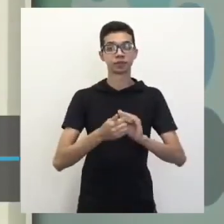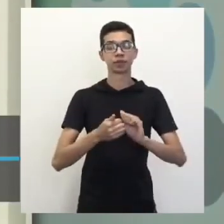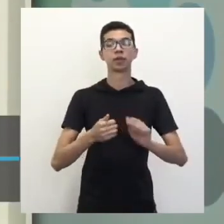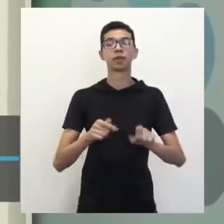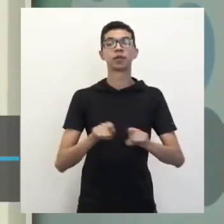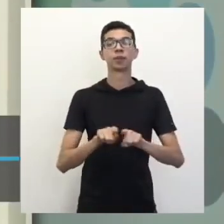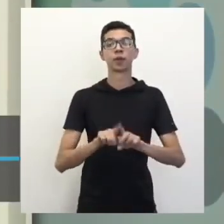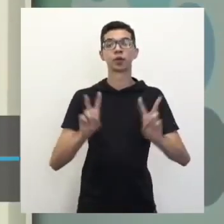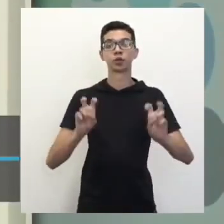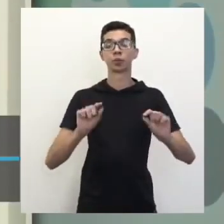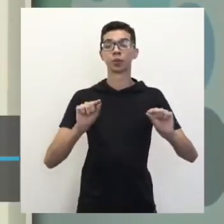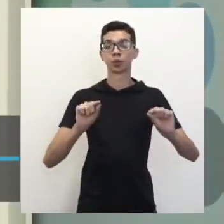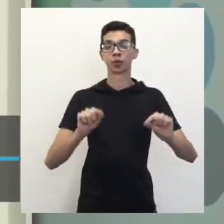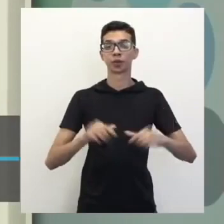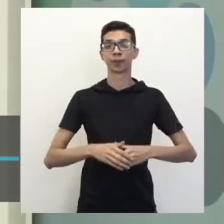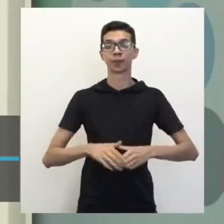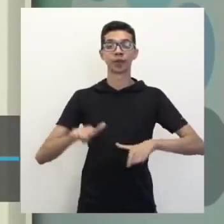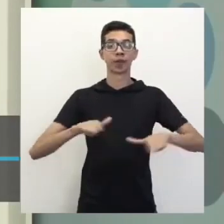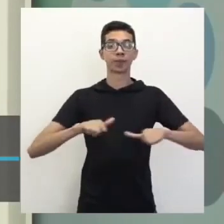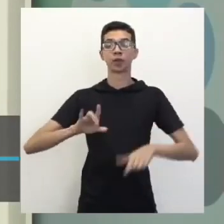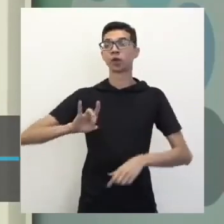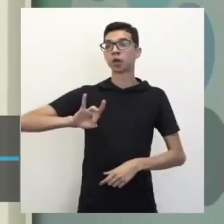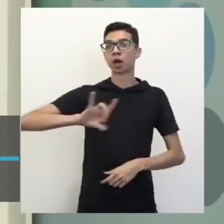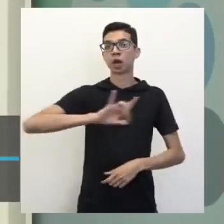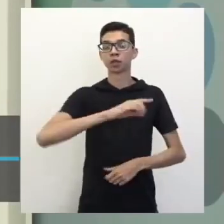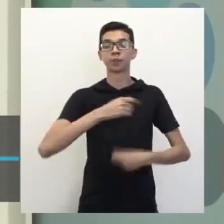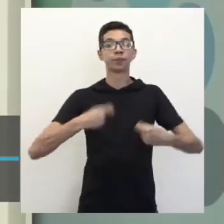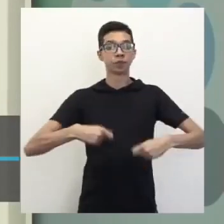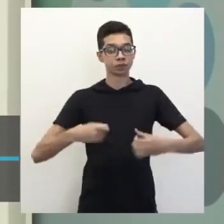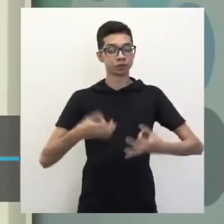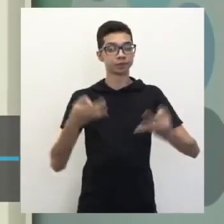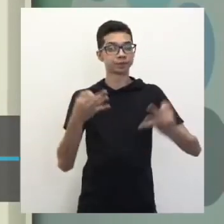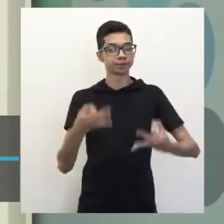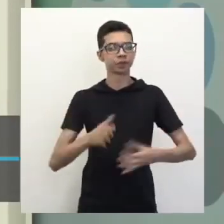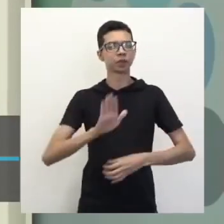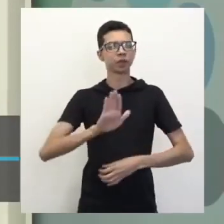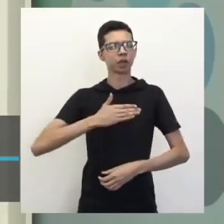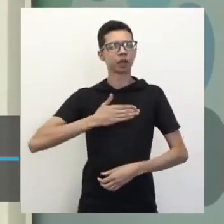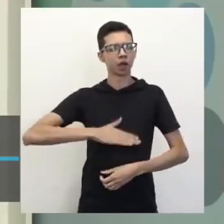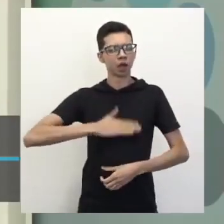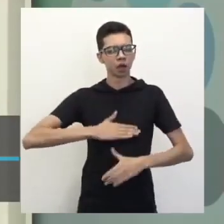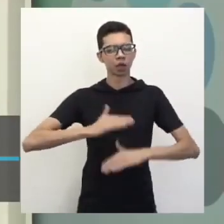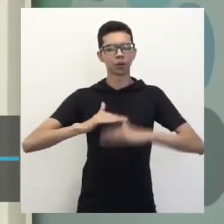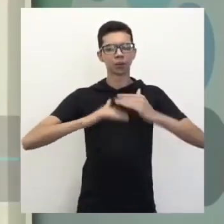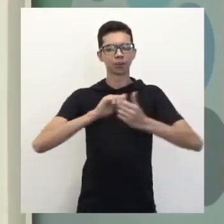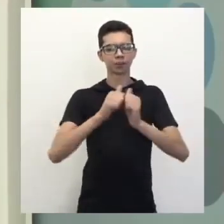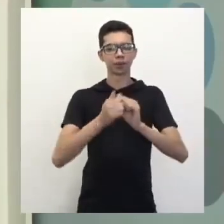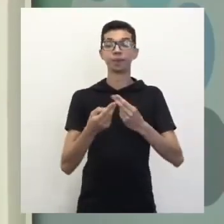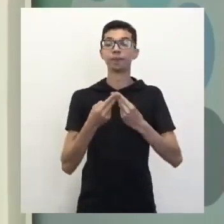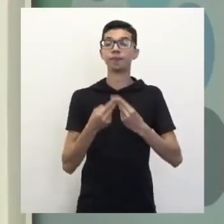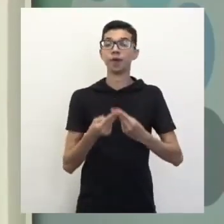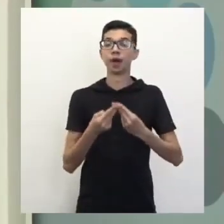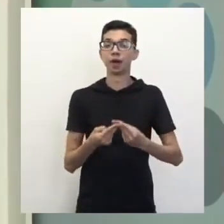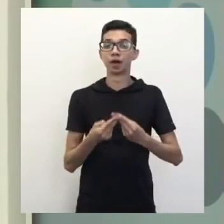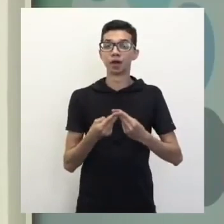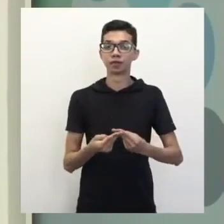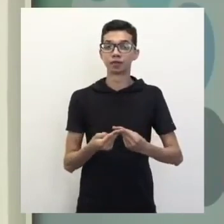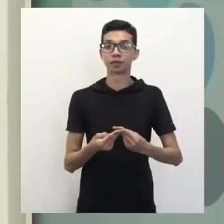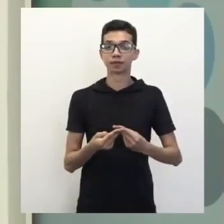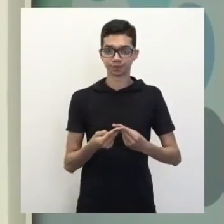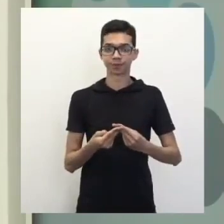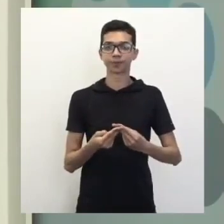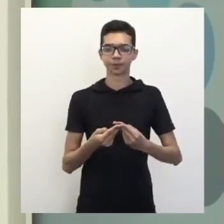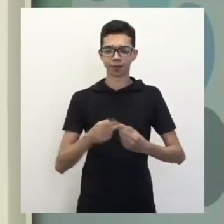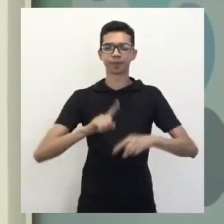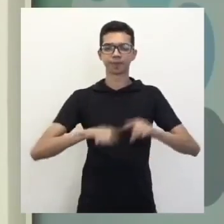que é o trabalho de cada um, precisa de aperfeiçoamento. Então, tenha um pouco de paciência conosco, que esse material vai